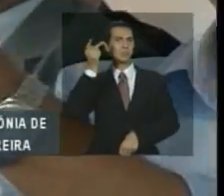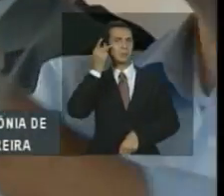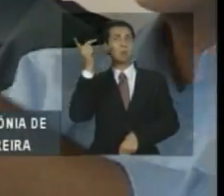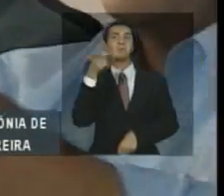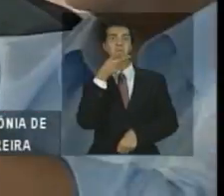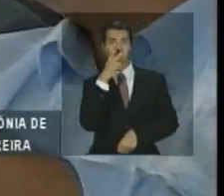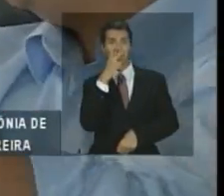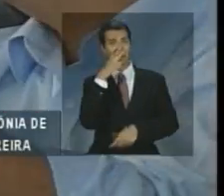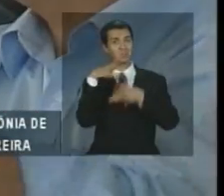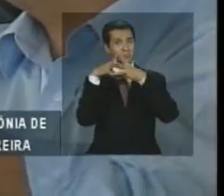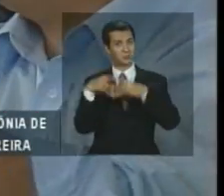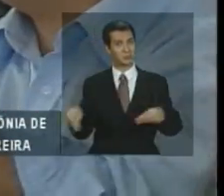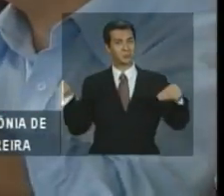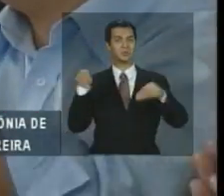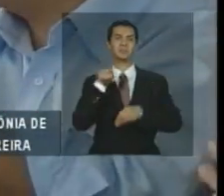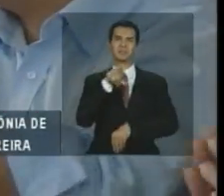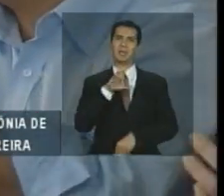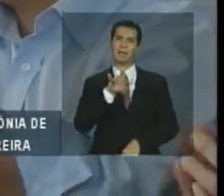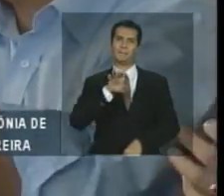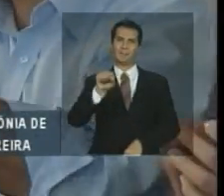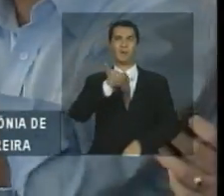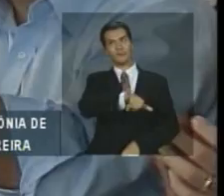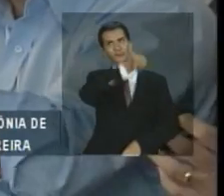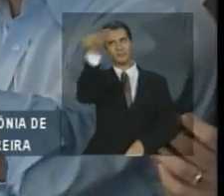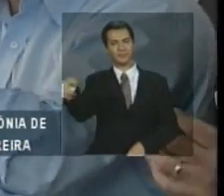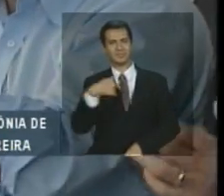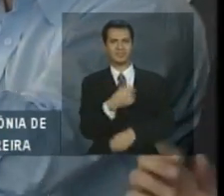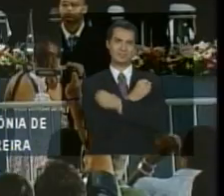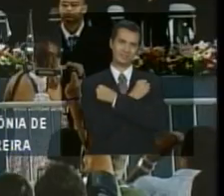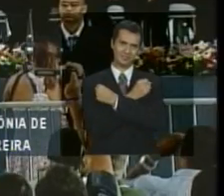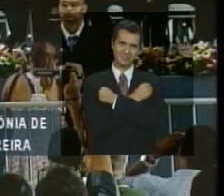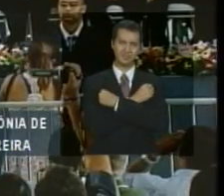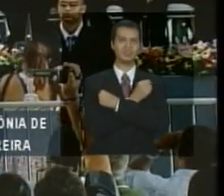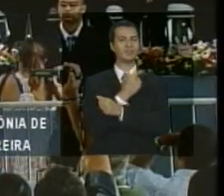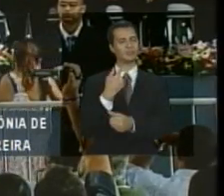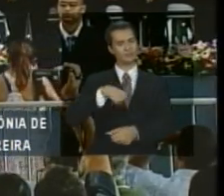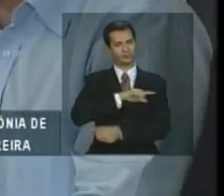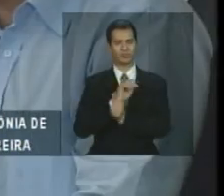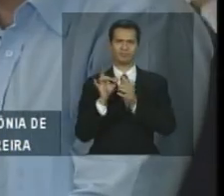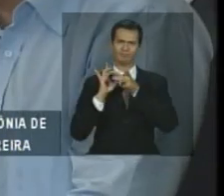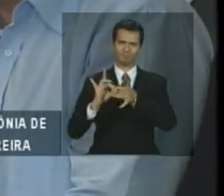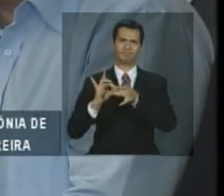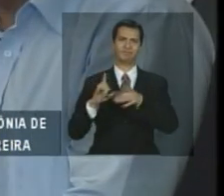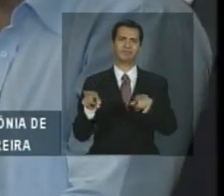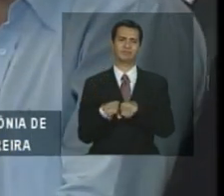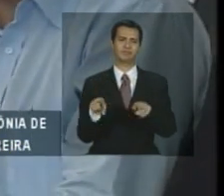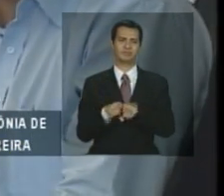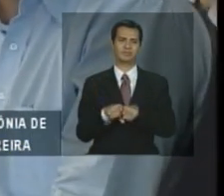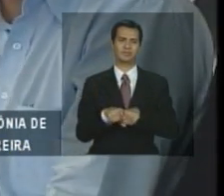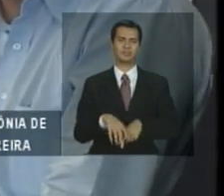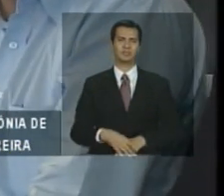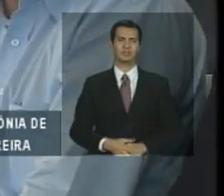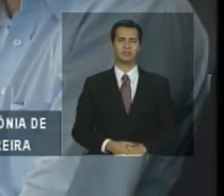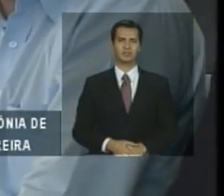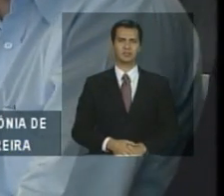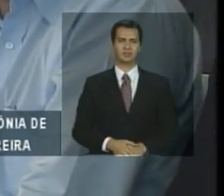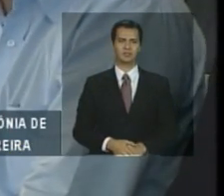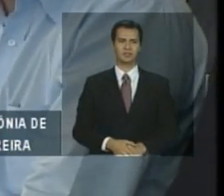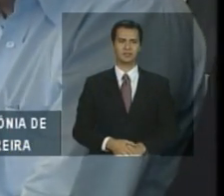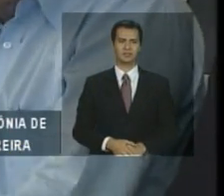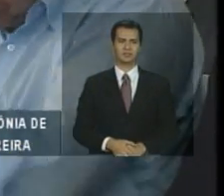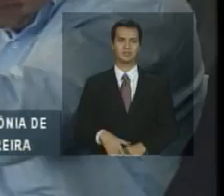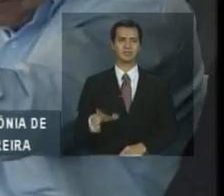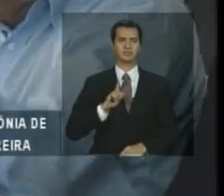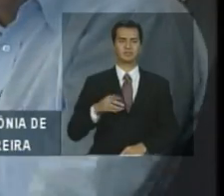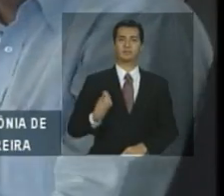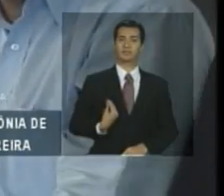recadinho para ele, né, Cabral, nosso nome. Hoje mandei, oi Lula, abraço aí, tamo junto. Tá? Já falaram os dois aqui com o presidente Lula, está tudo